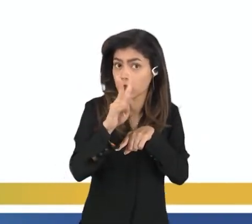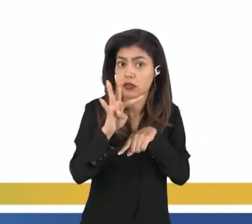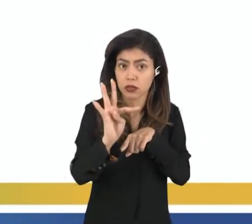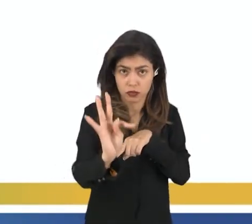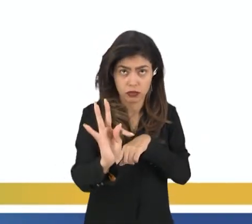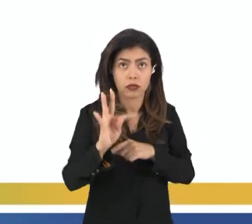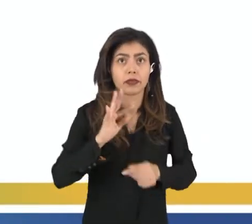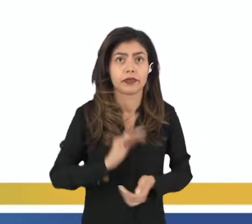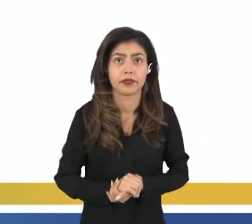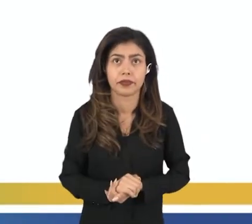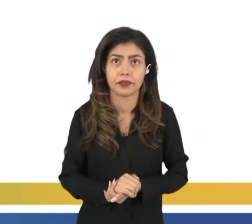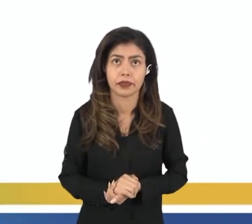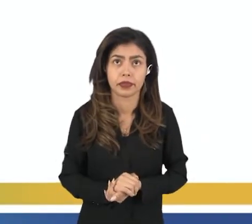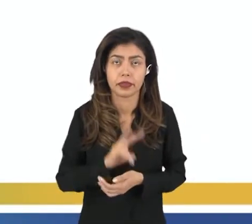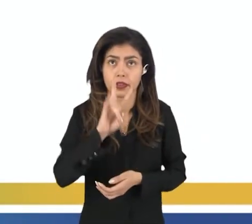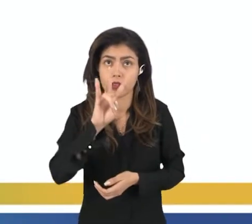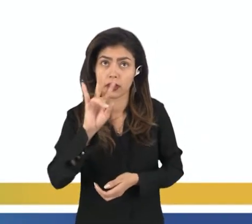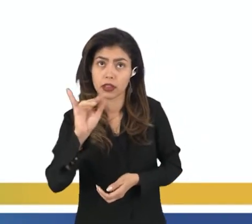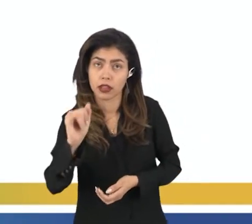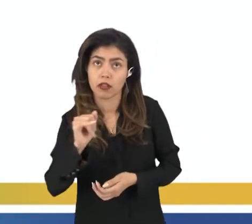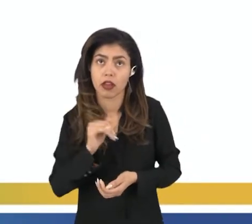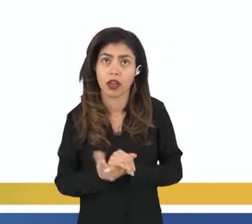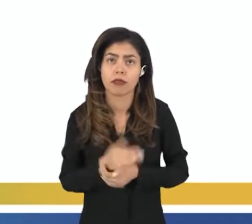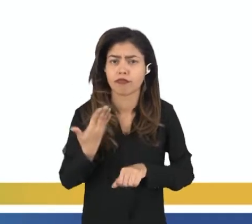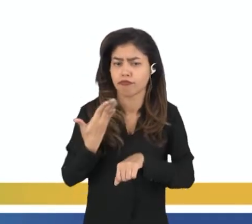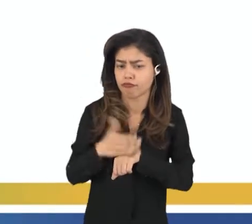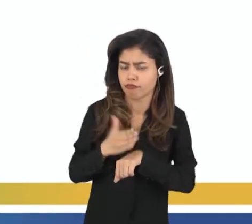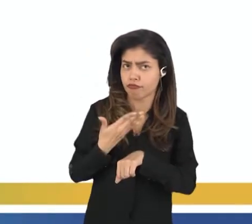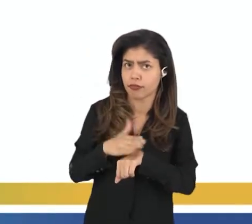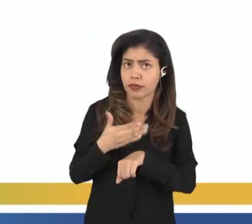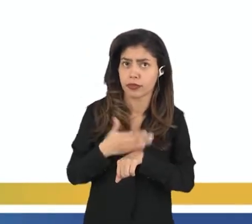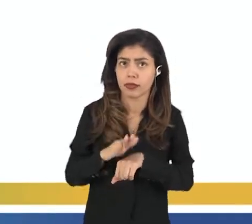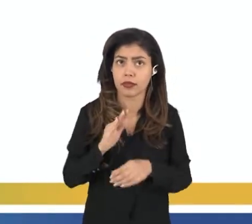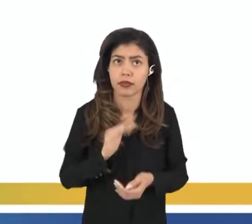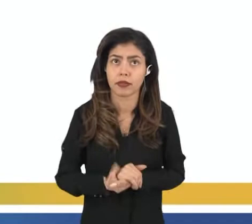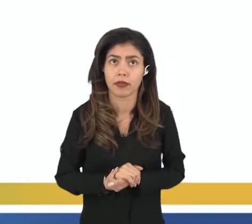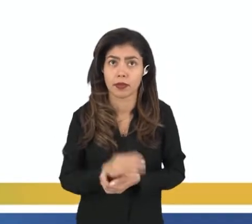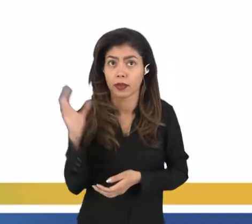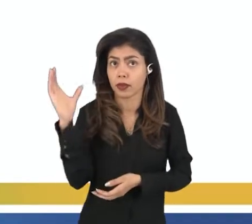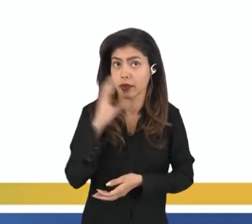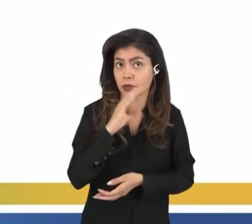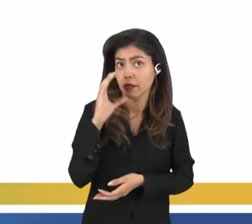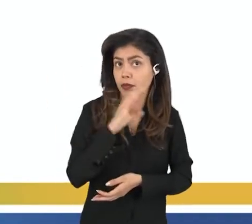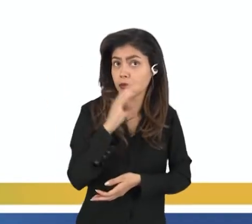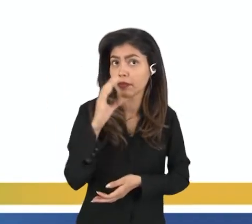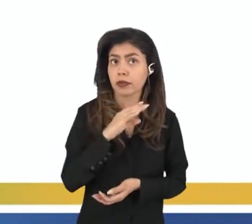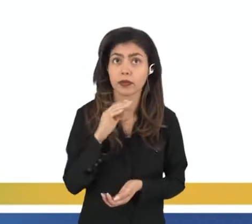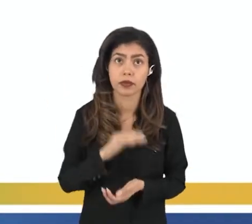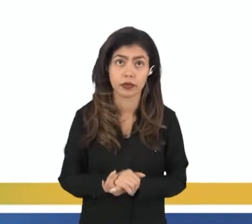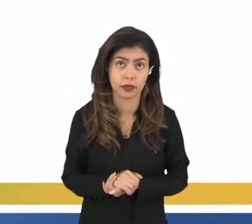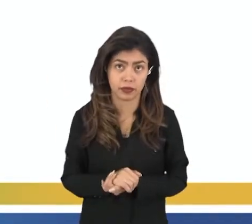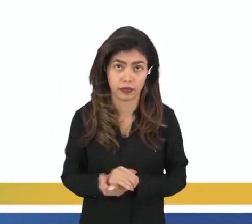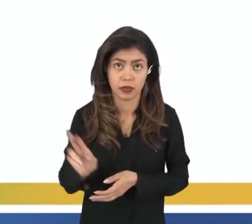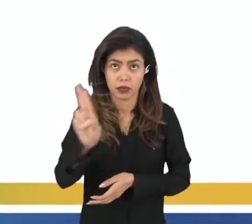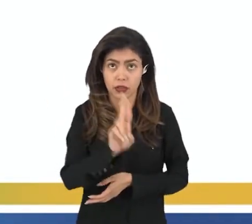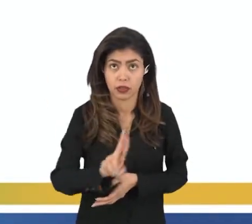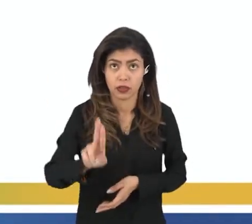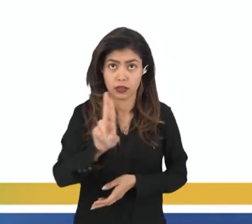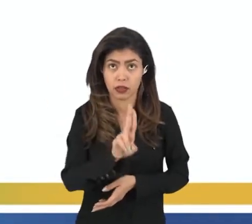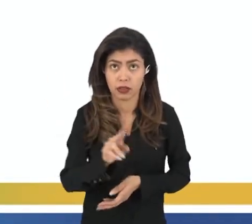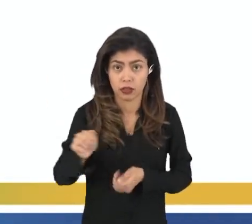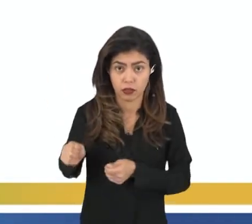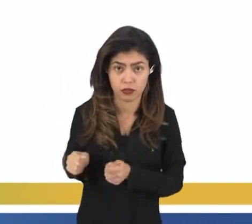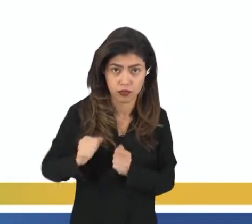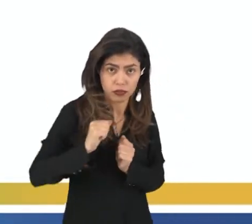equipamento, posteriormente ele vai para uma área de treinamento, onde é feito um treinamento rápido, onde ele aprende a utilizar os equipamentos